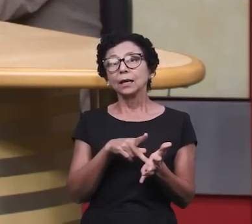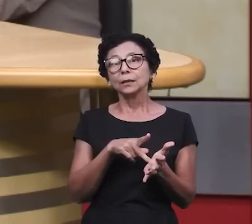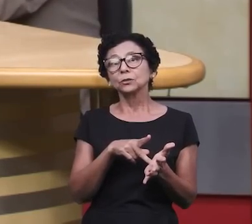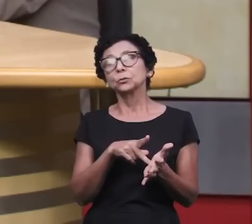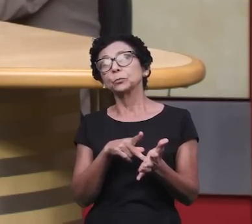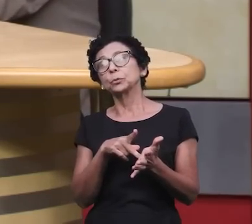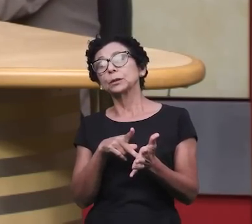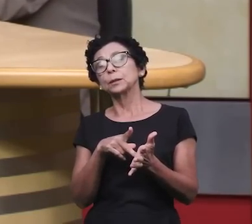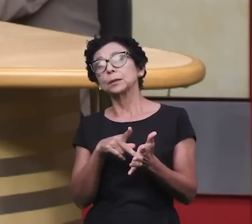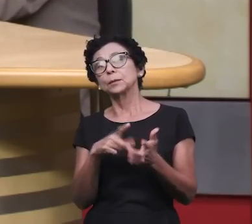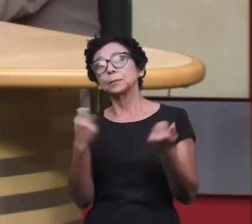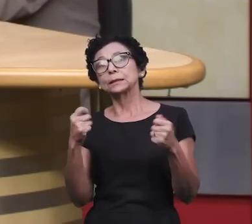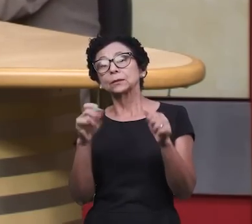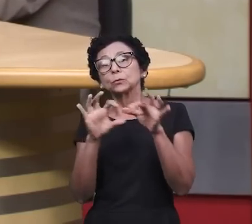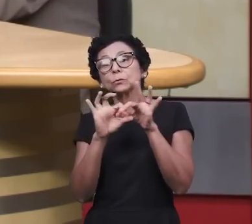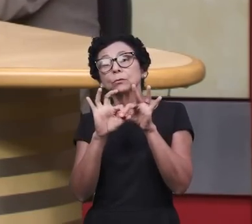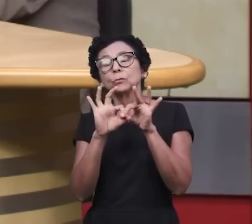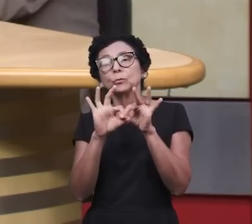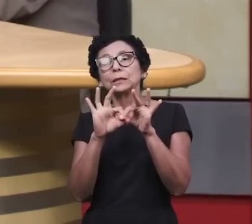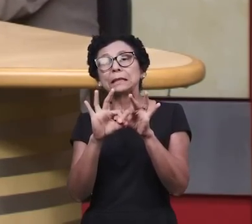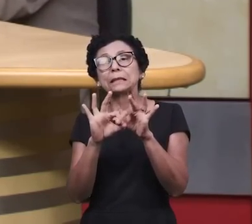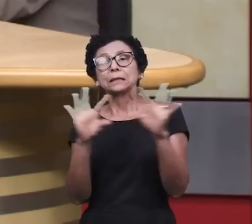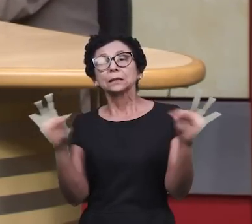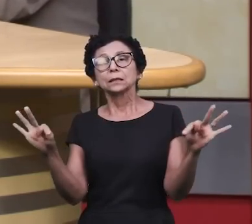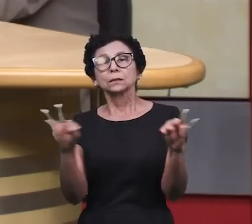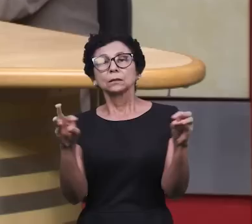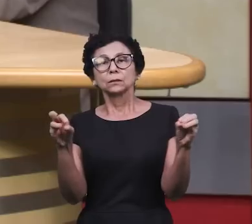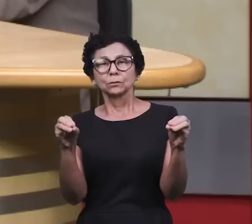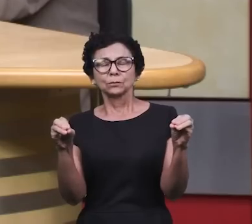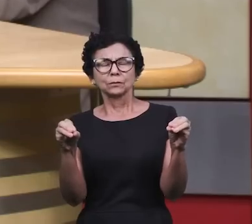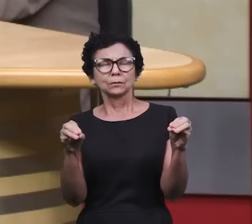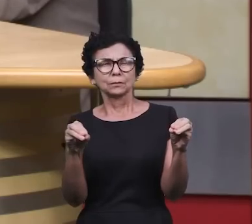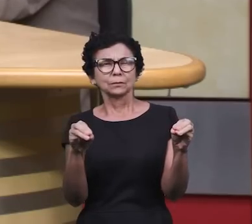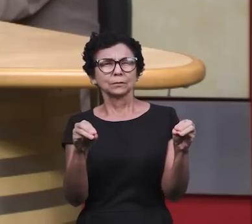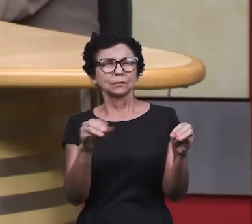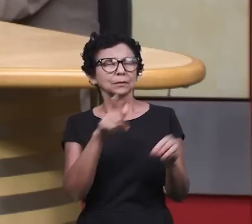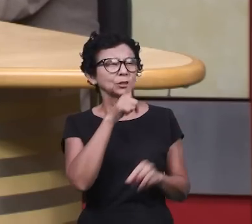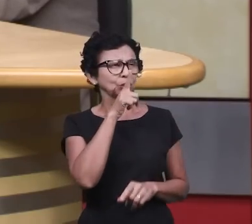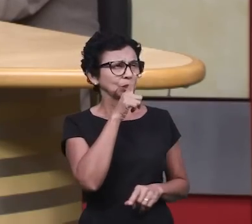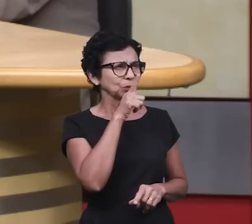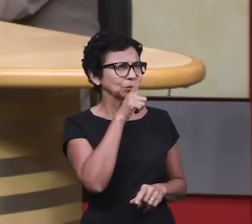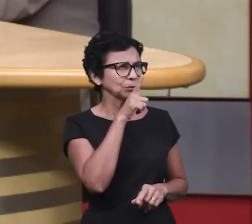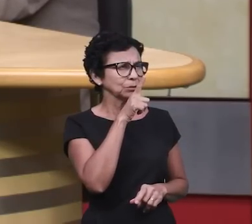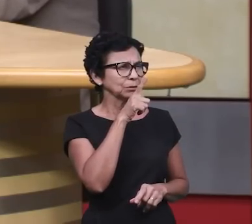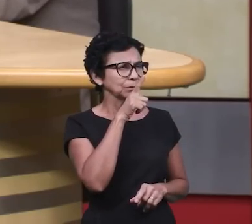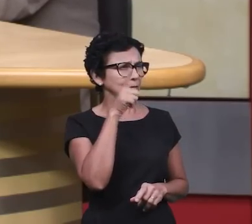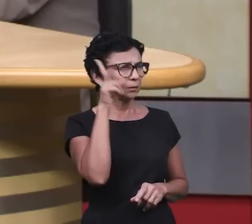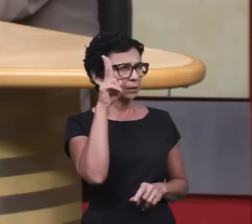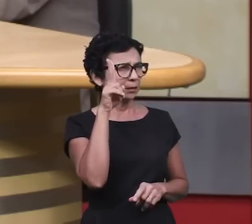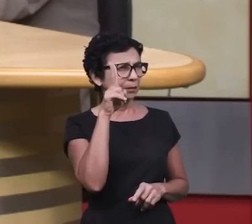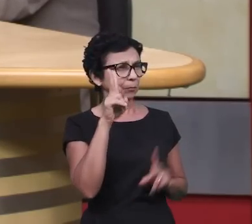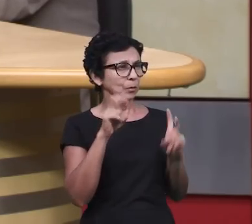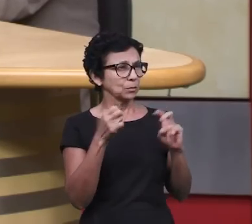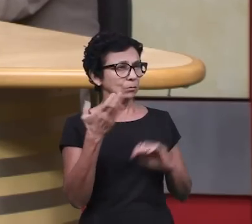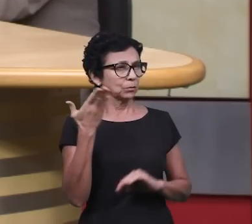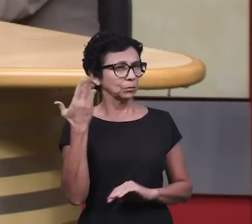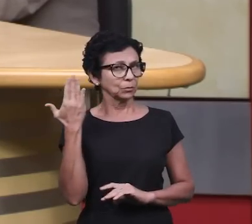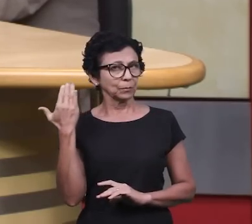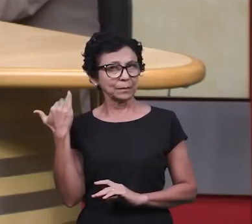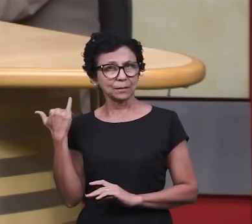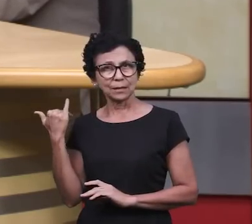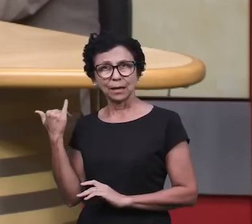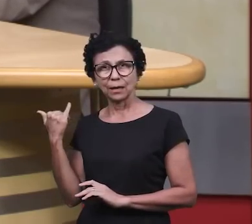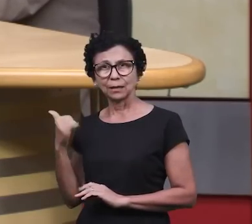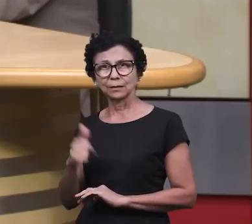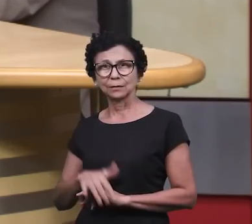que unificar tudo, Gilson. O assunto que você trouxe daquela vez passada, quando nós falamos sobre